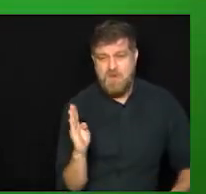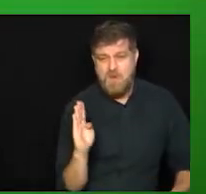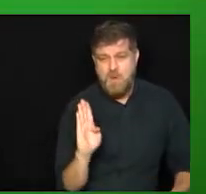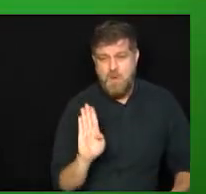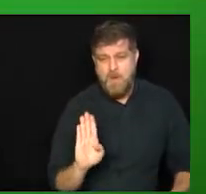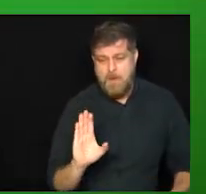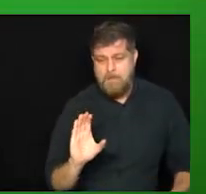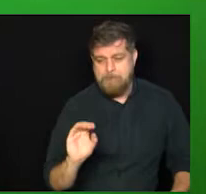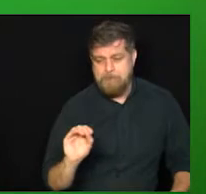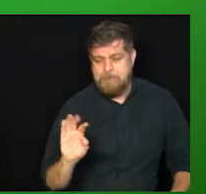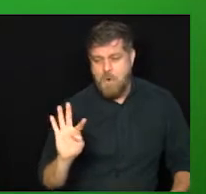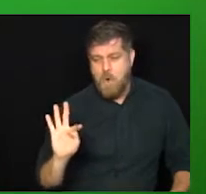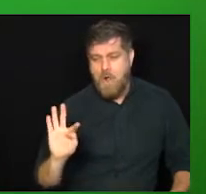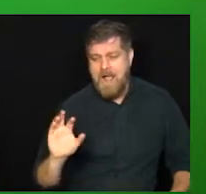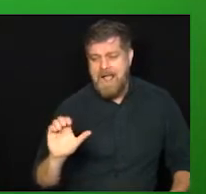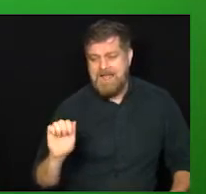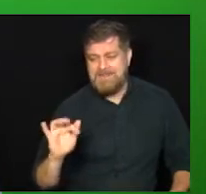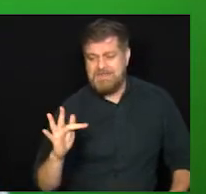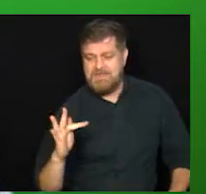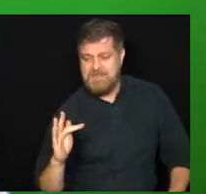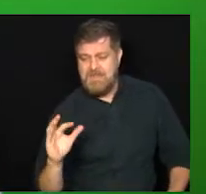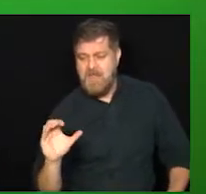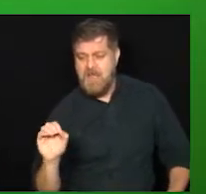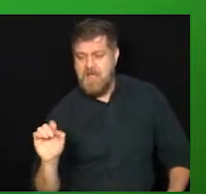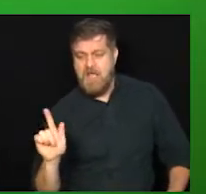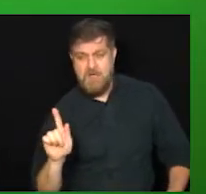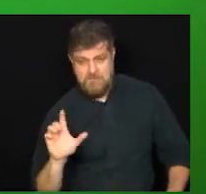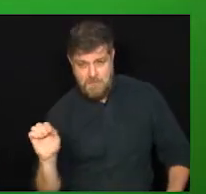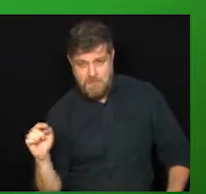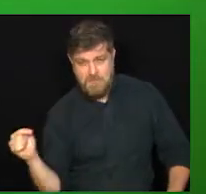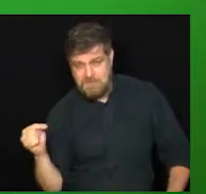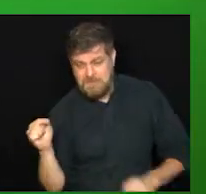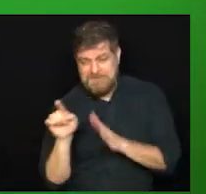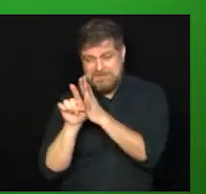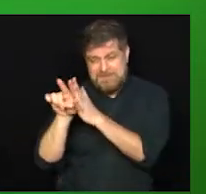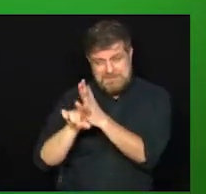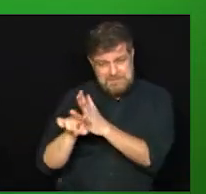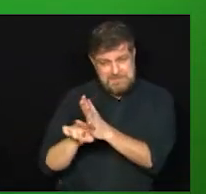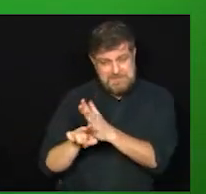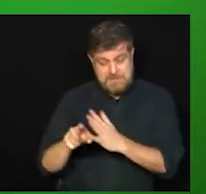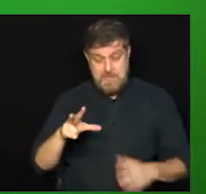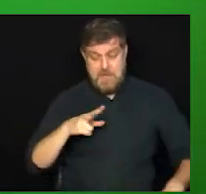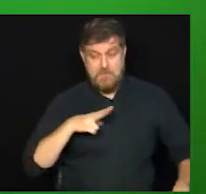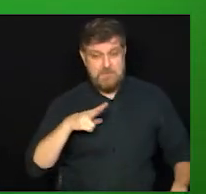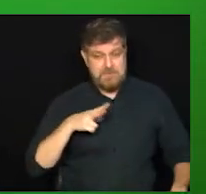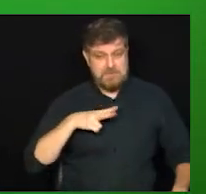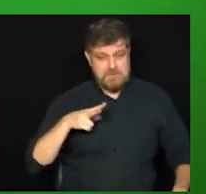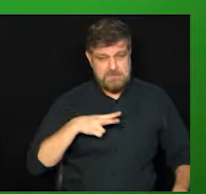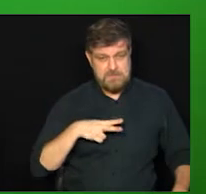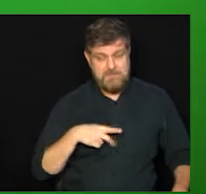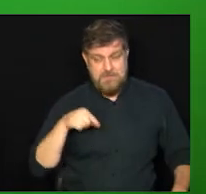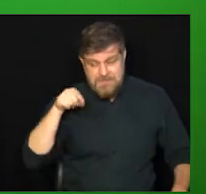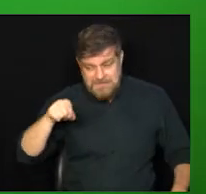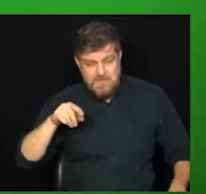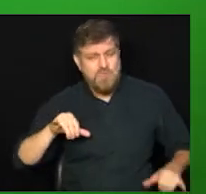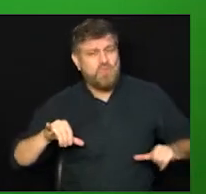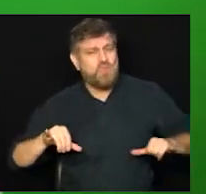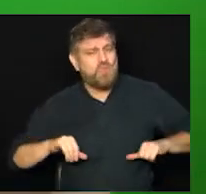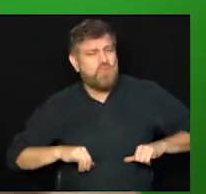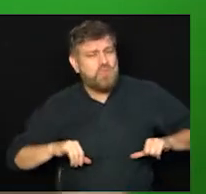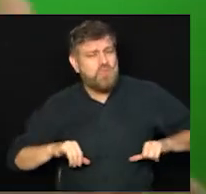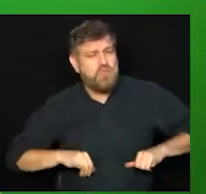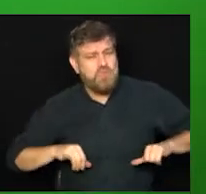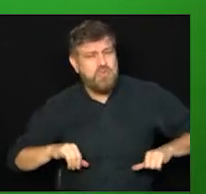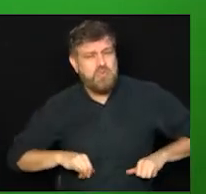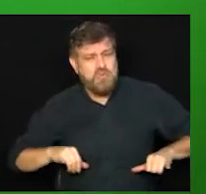pesquisa particular minha, têm sofrido muito.